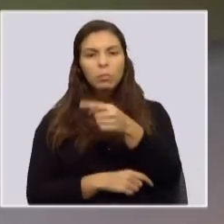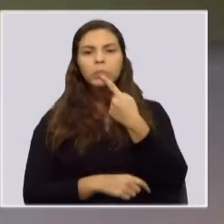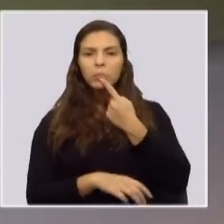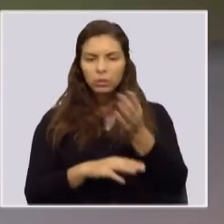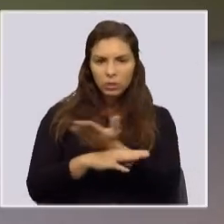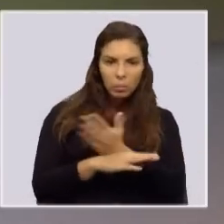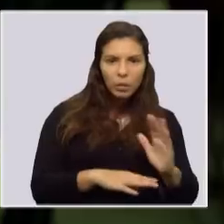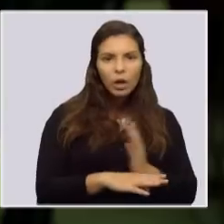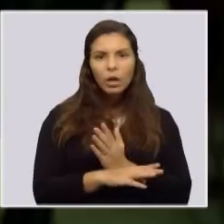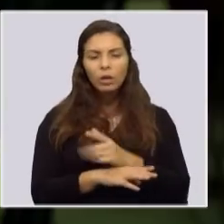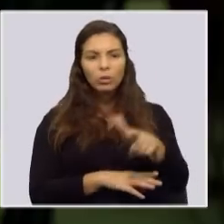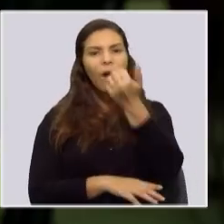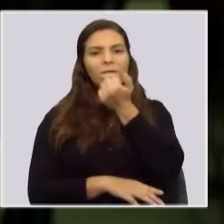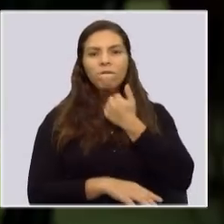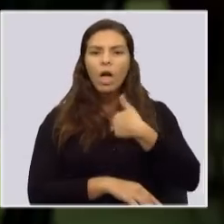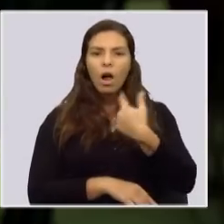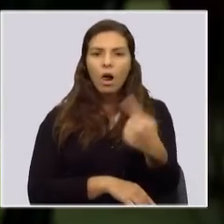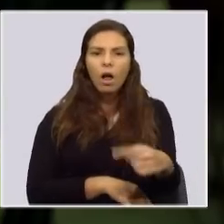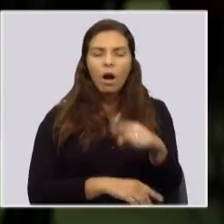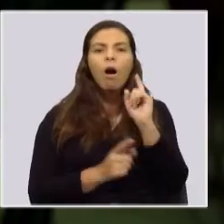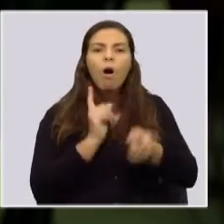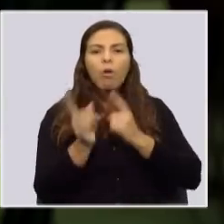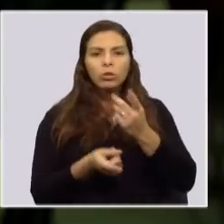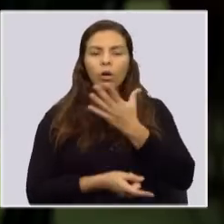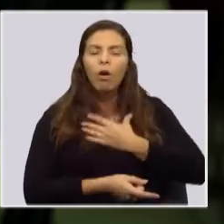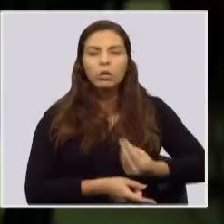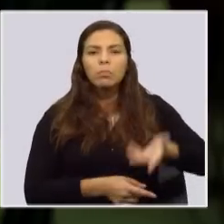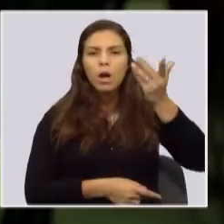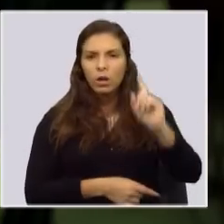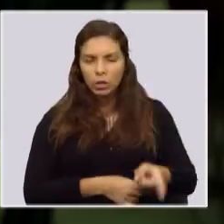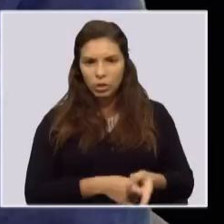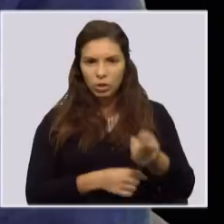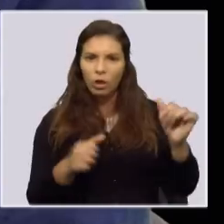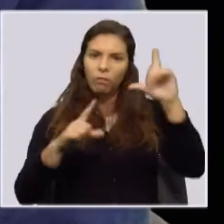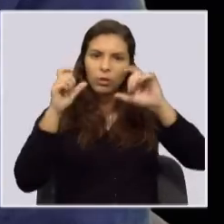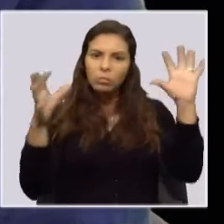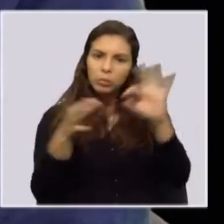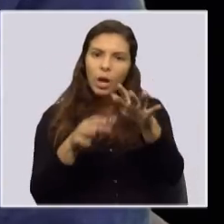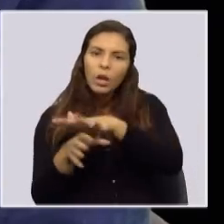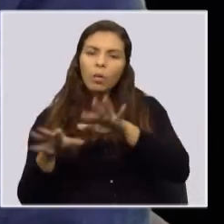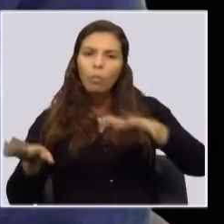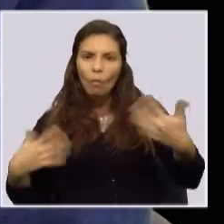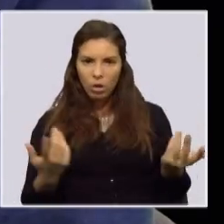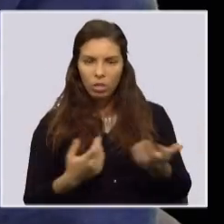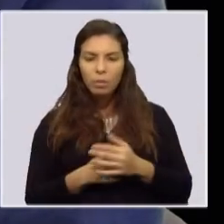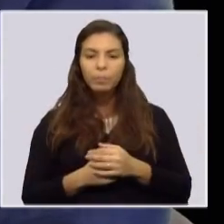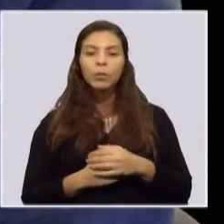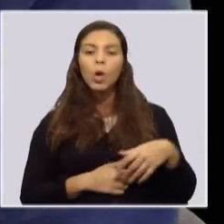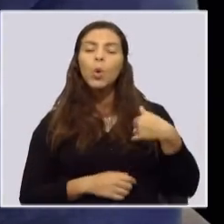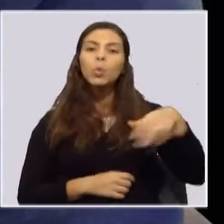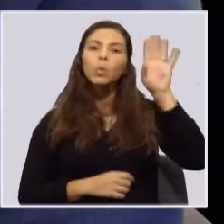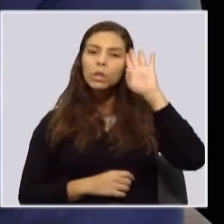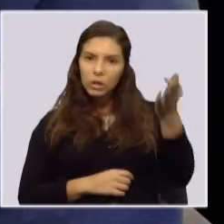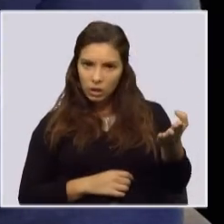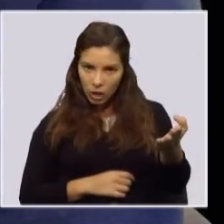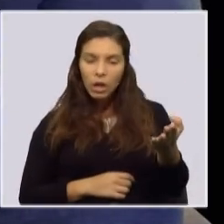distinguir e perceber onde é que tu tens mais prazer a trabalhar? O que é que te dá mais gozo? Eu sei